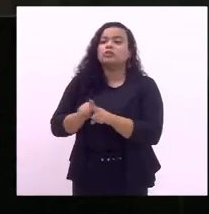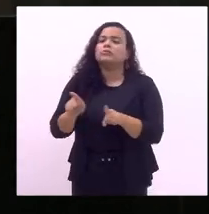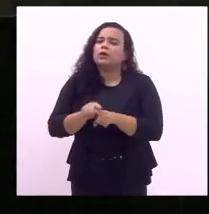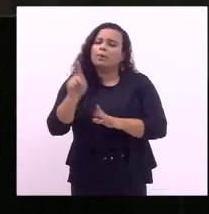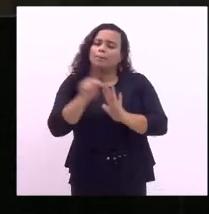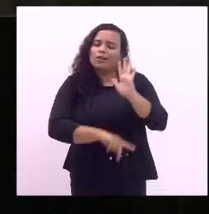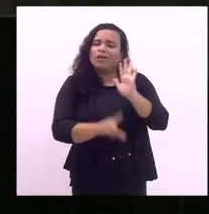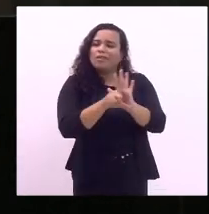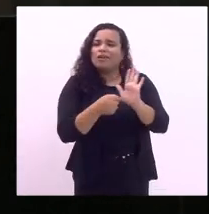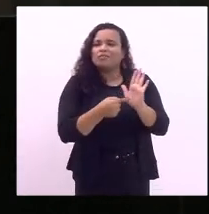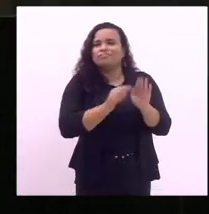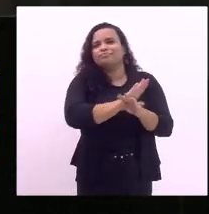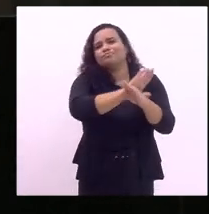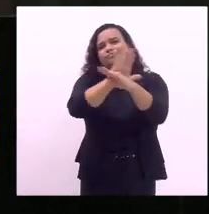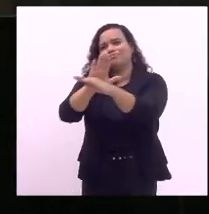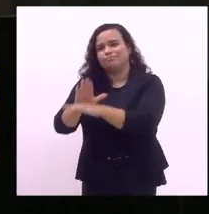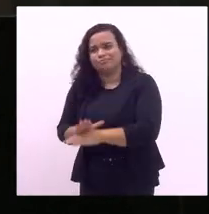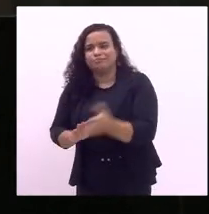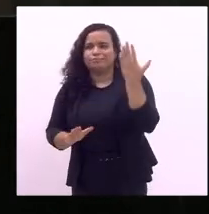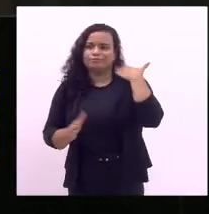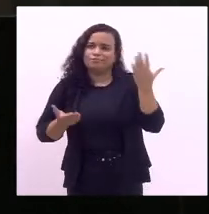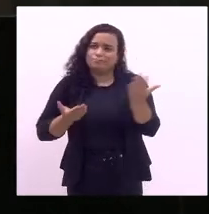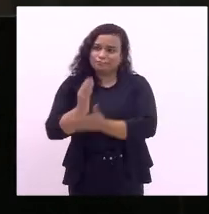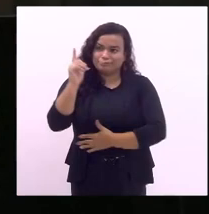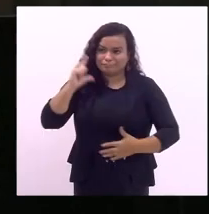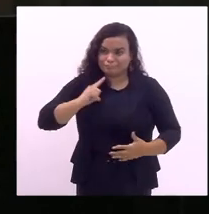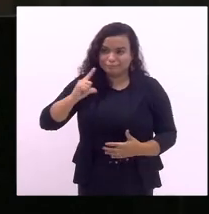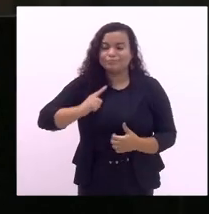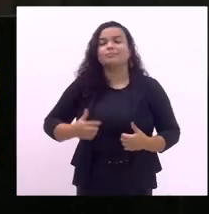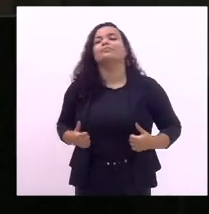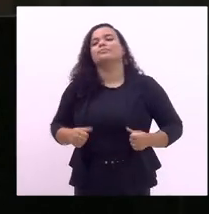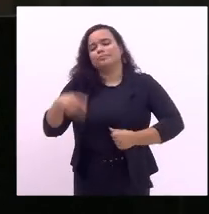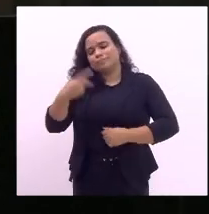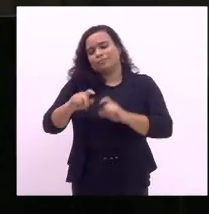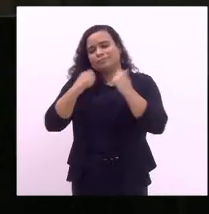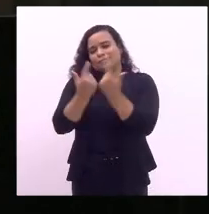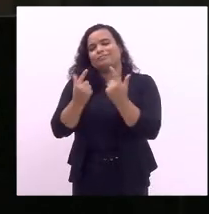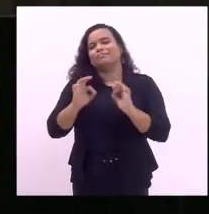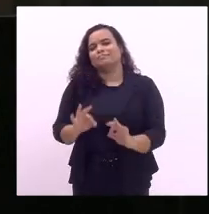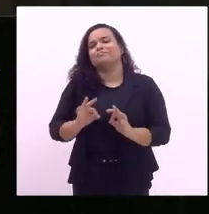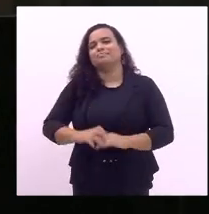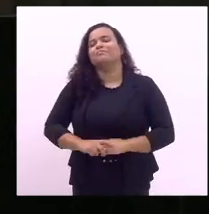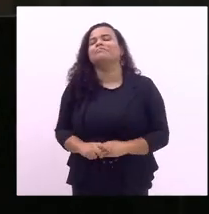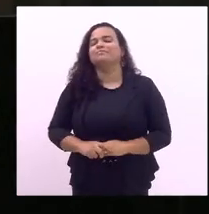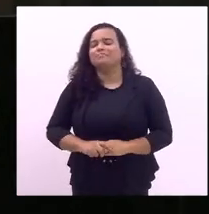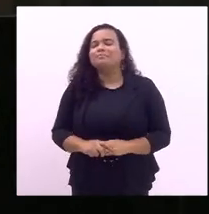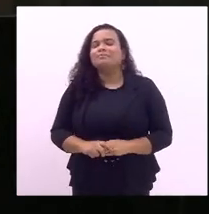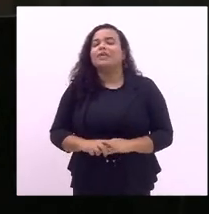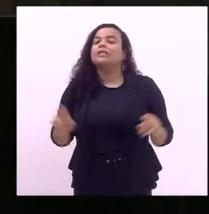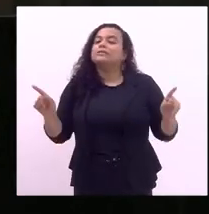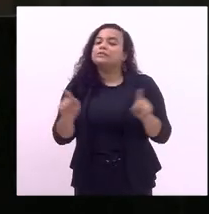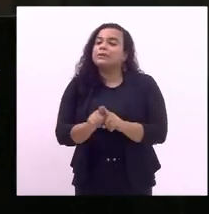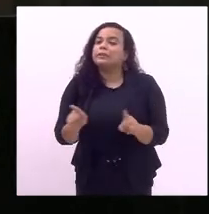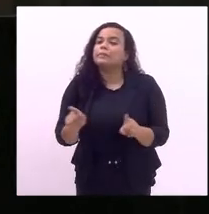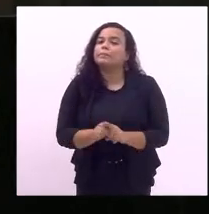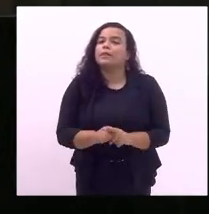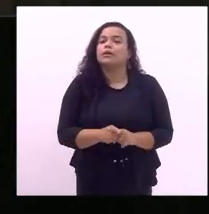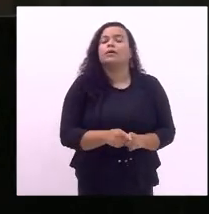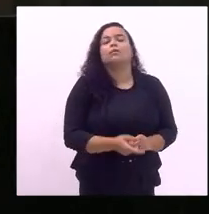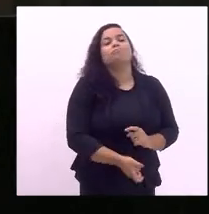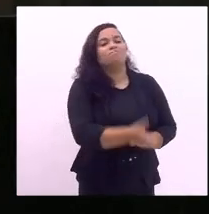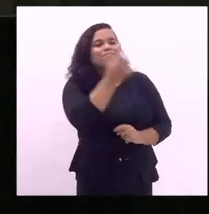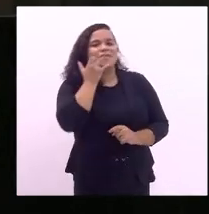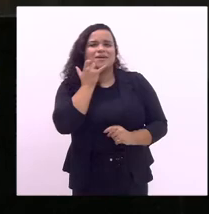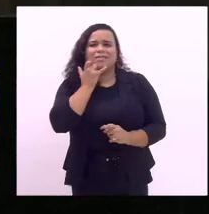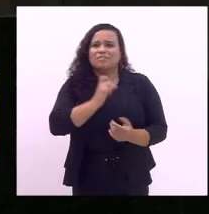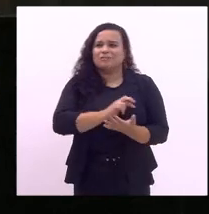de lei que, ora, foi aprovado por esta casa. Inclusive, recebi